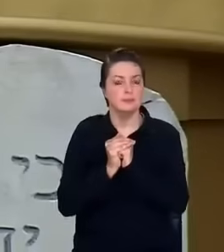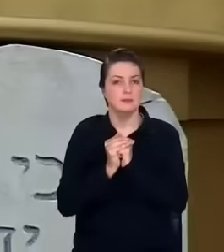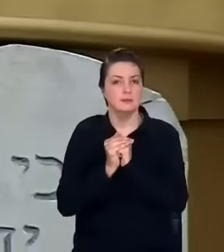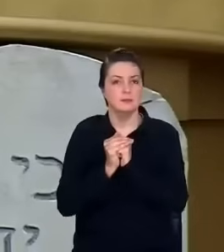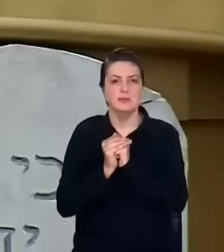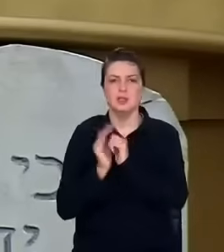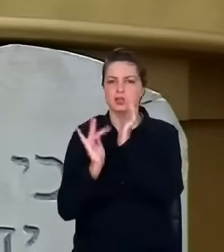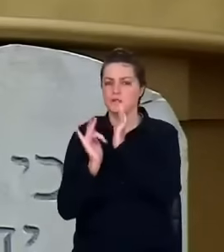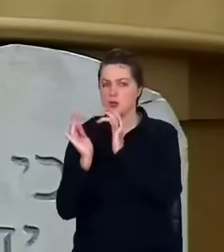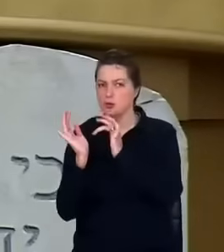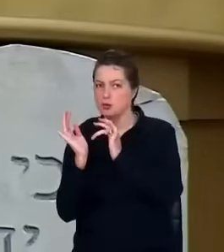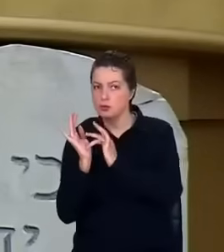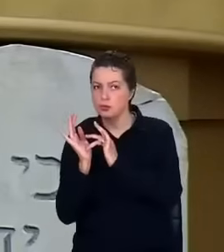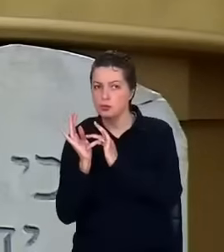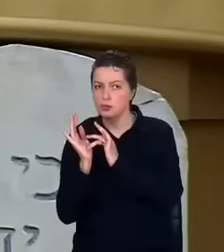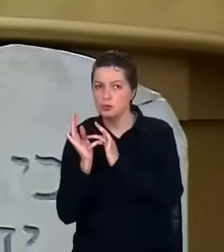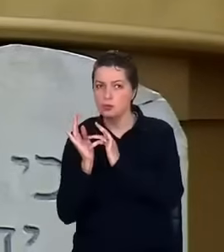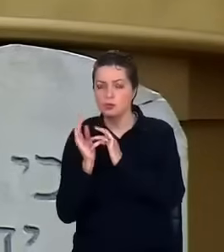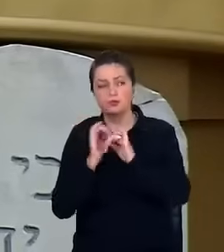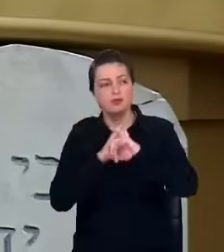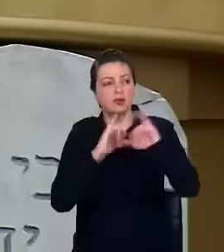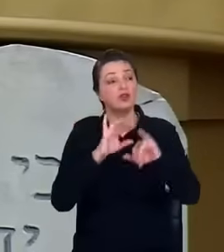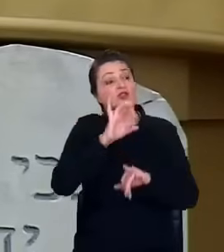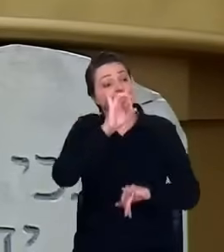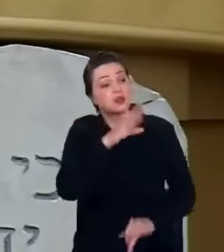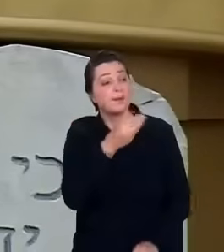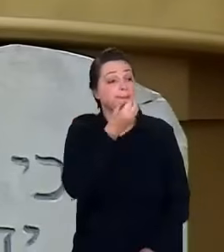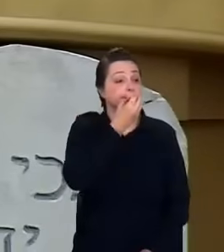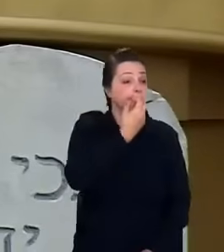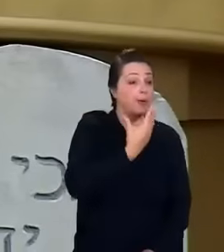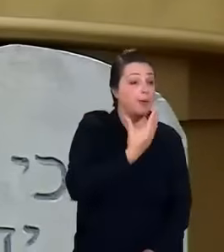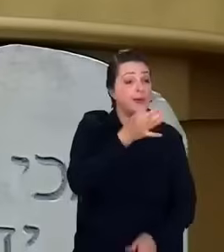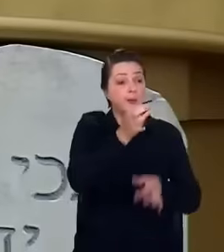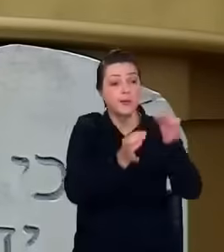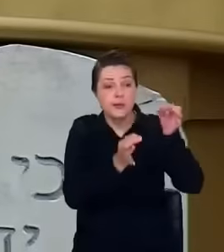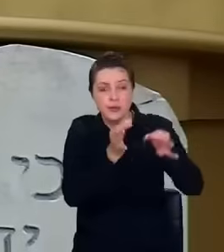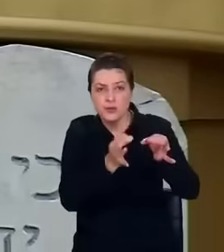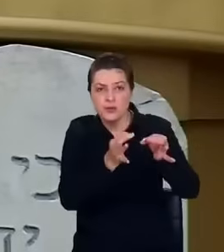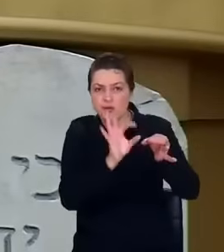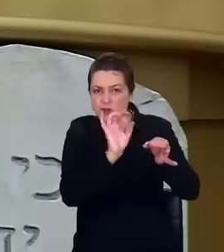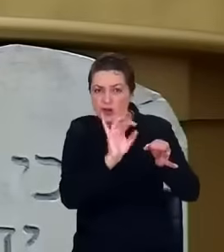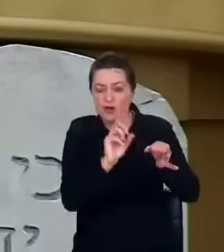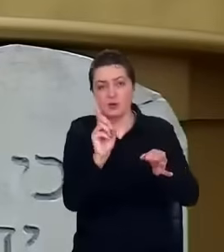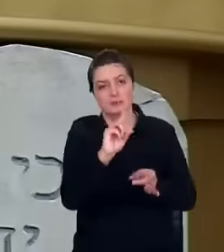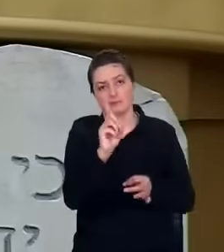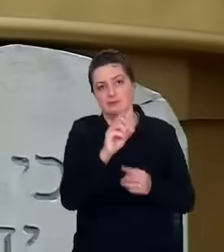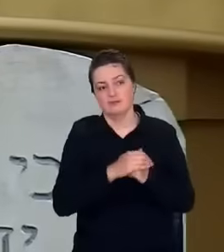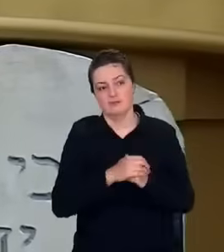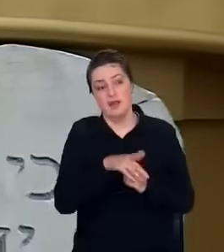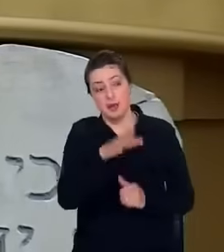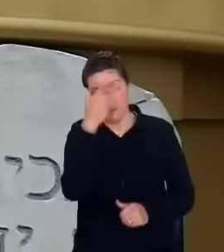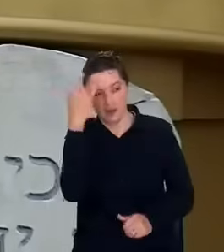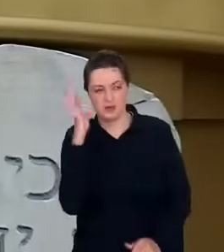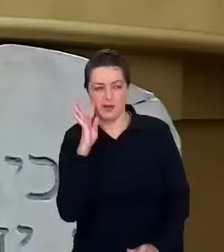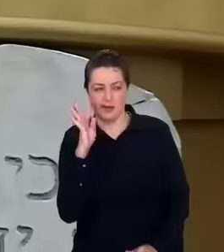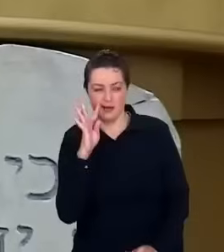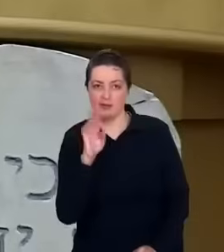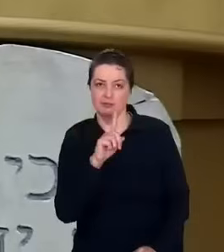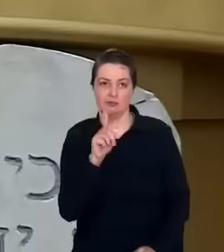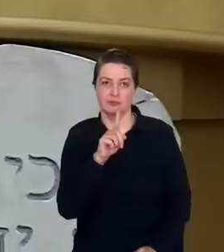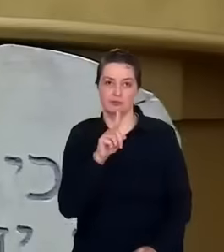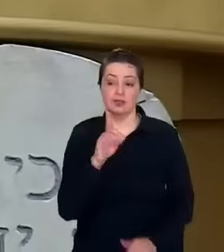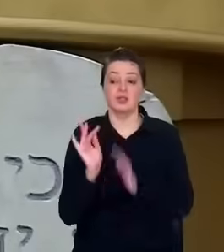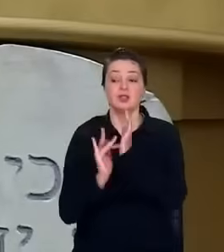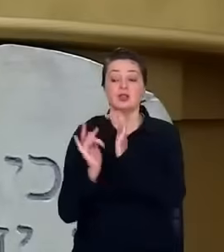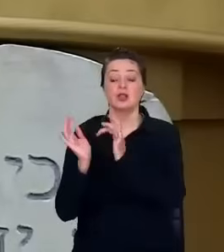Jesus não diz aqui para os bons, os justos, as pessoas bacanas, não. Ele, eu sou a luz do